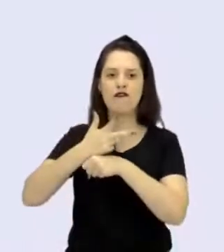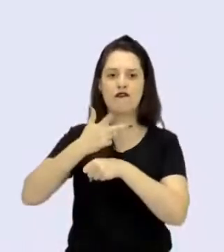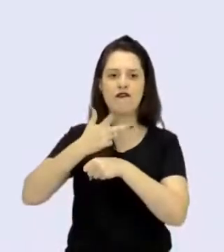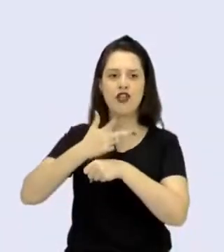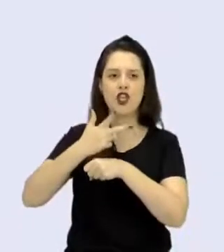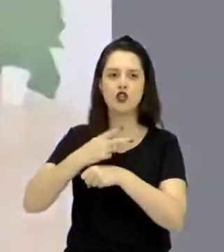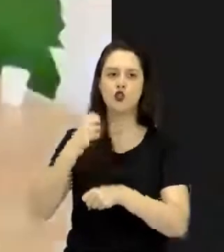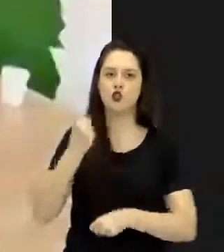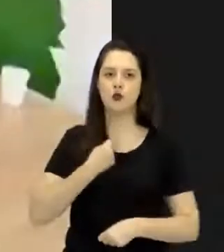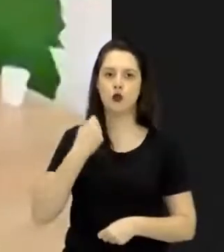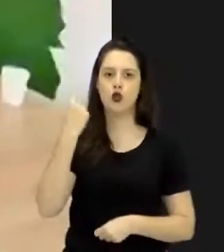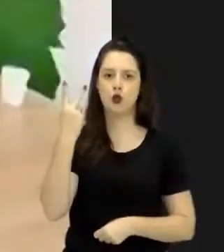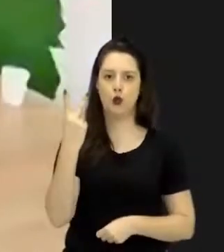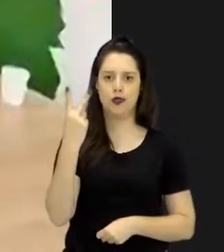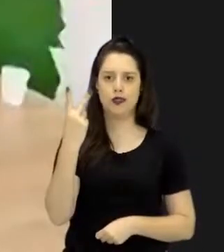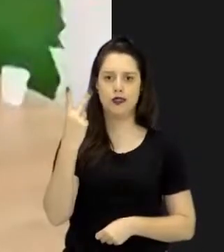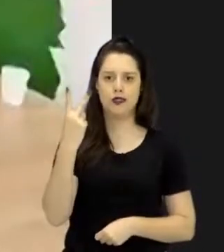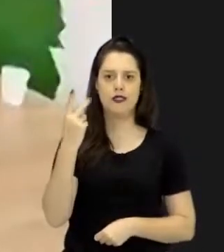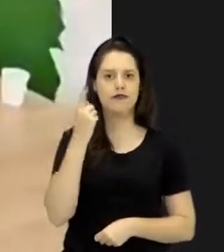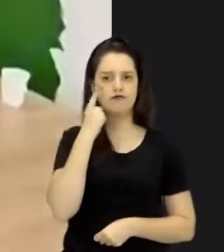vídeo 2.